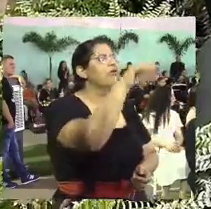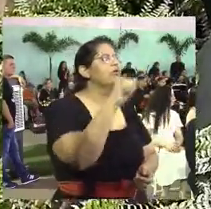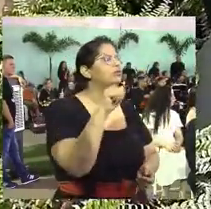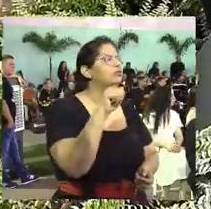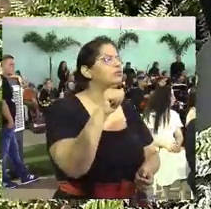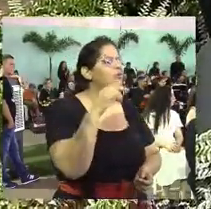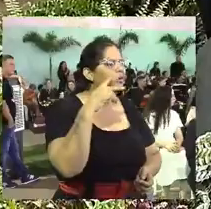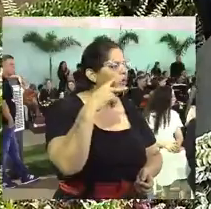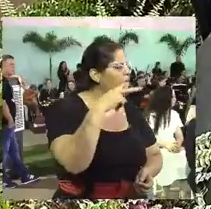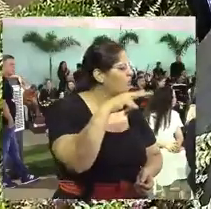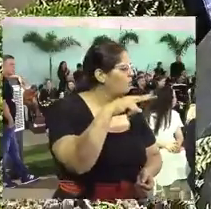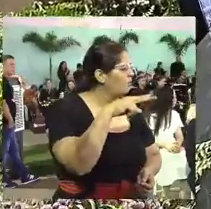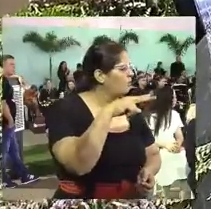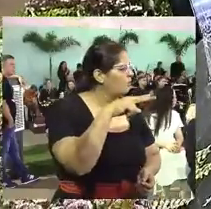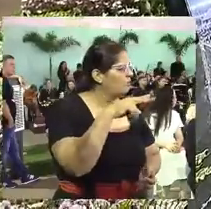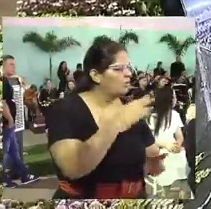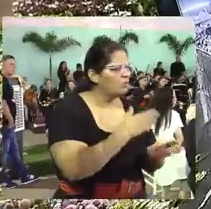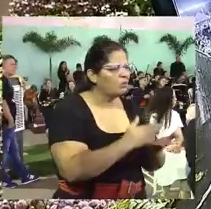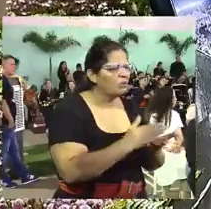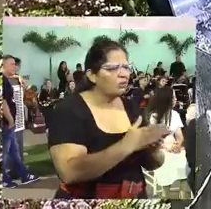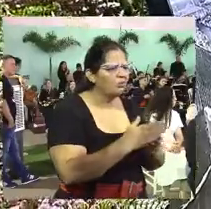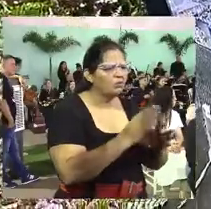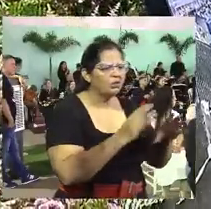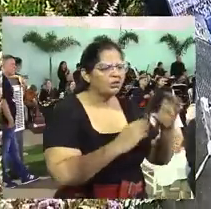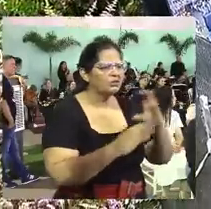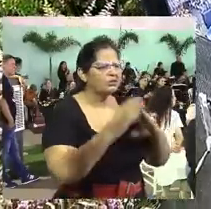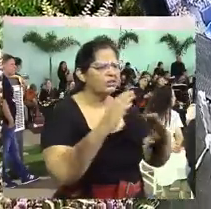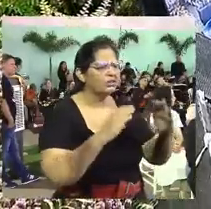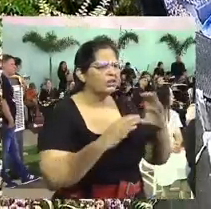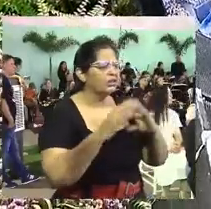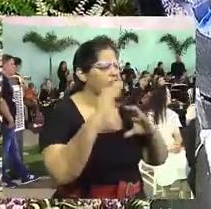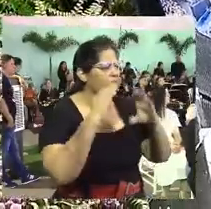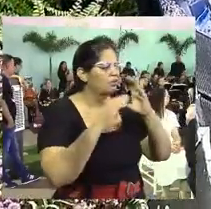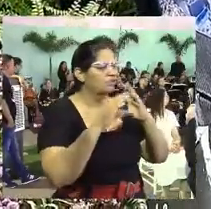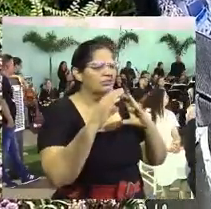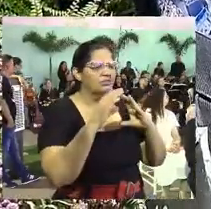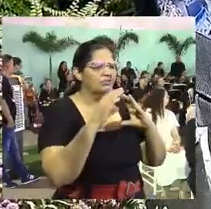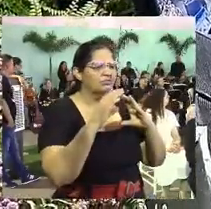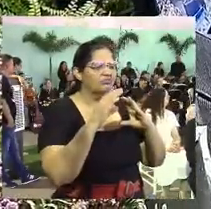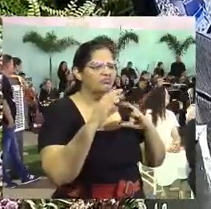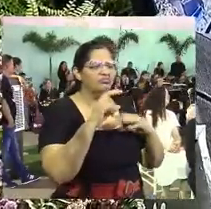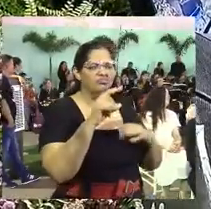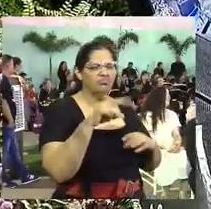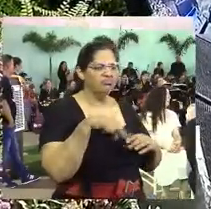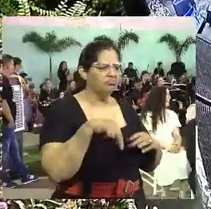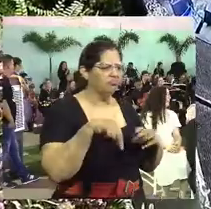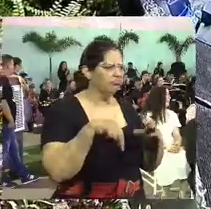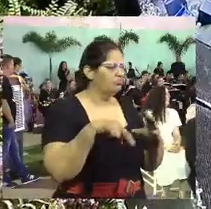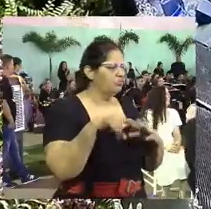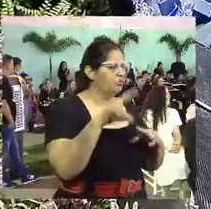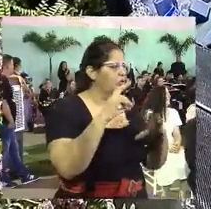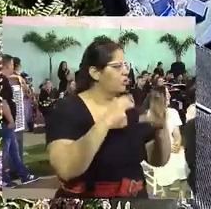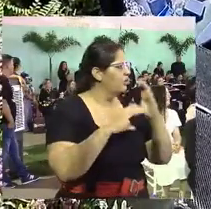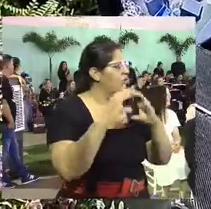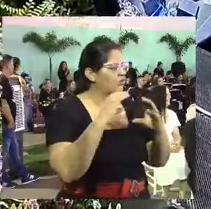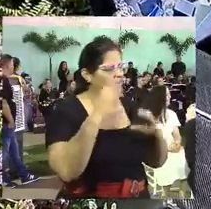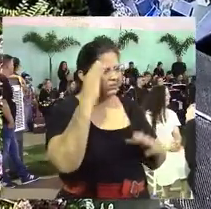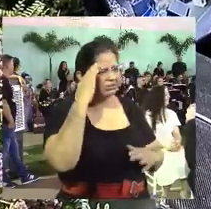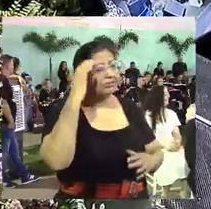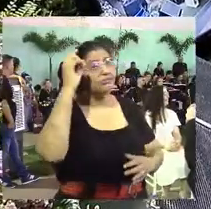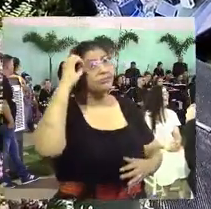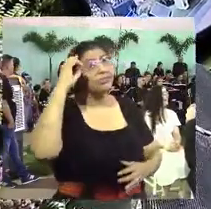ela olhou para ele ele começou a cantar nenhuma condenação há para quem